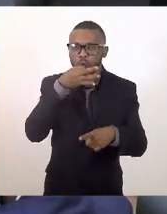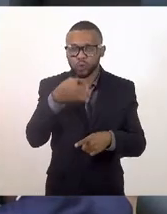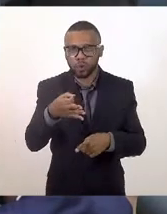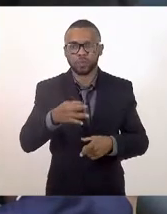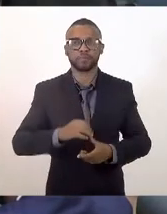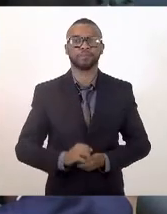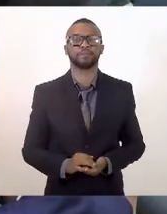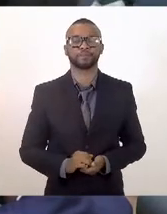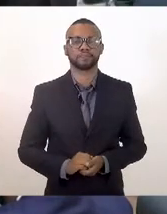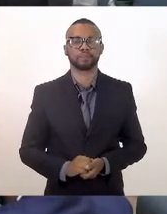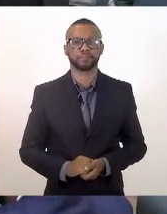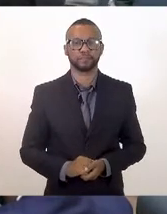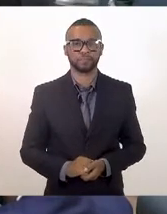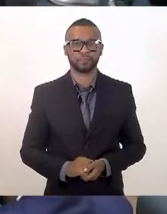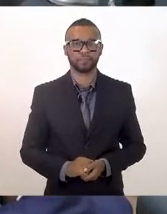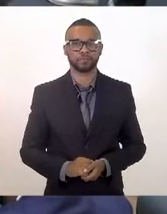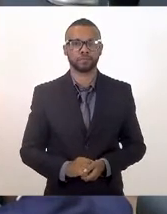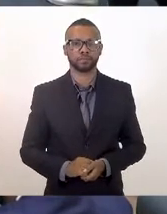jeito. E aí?